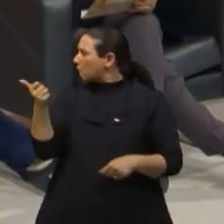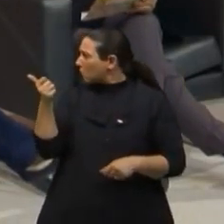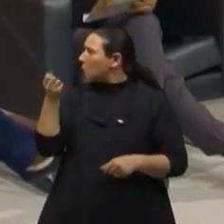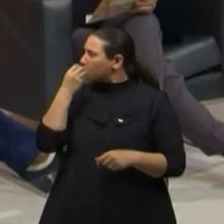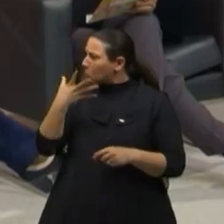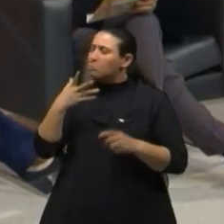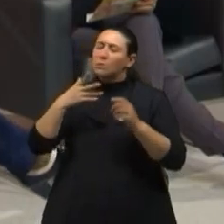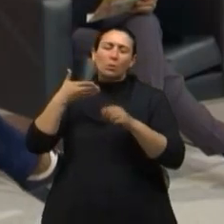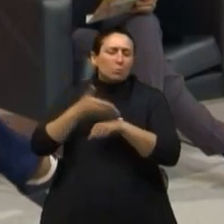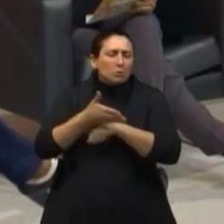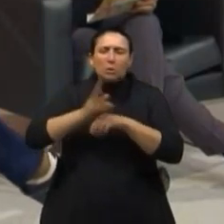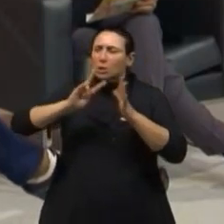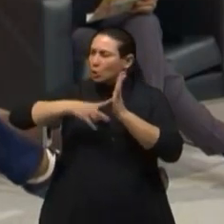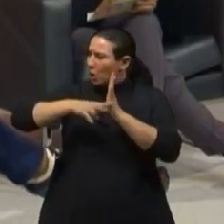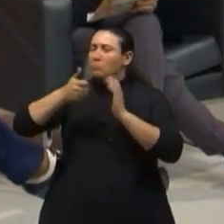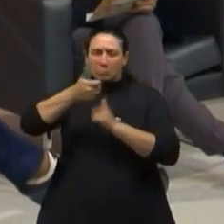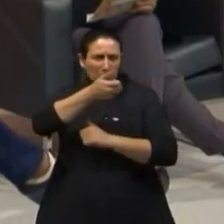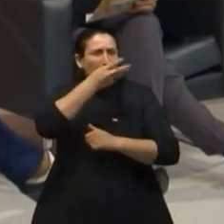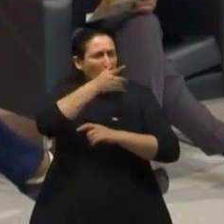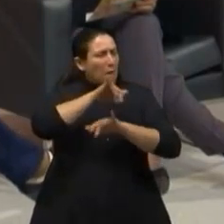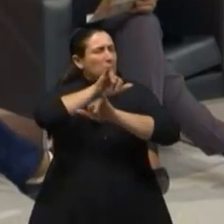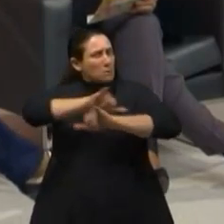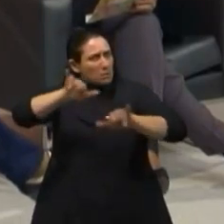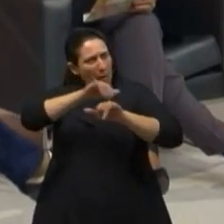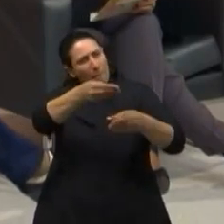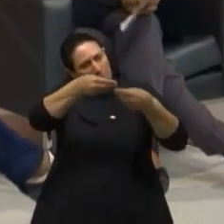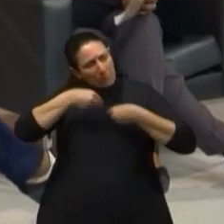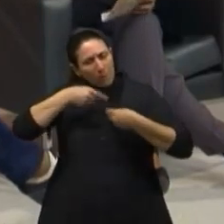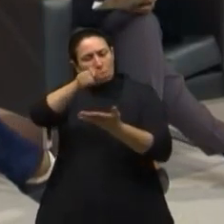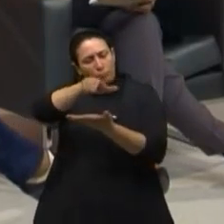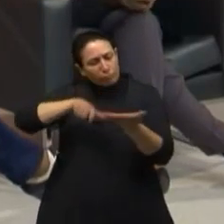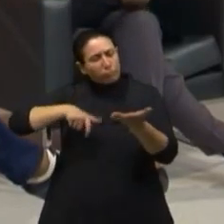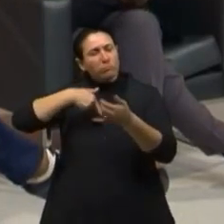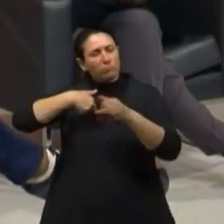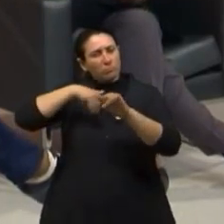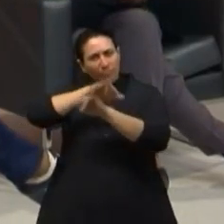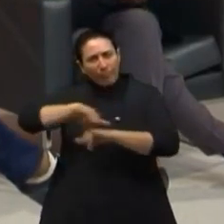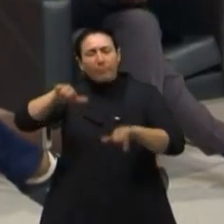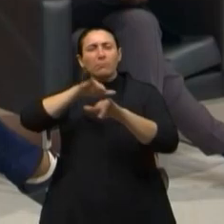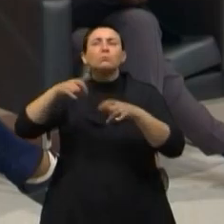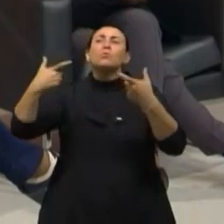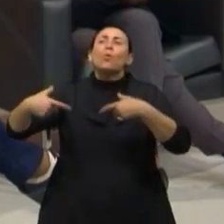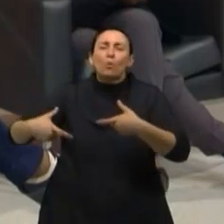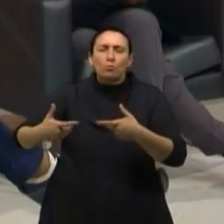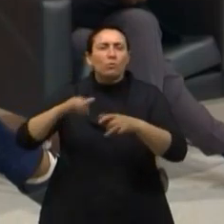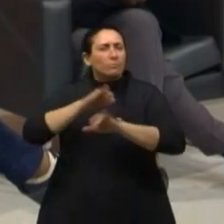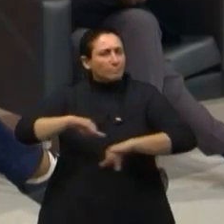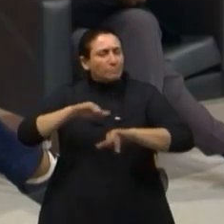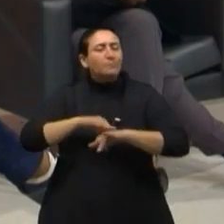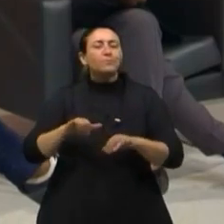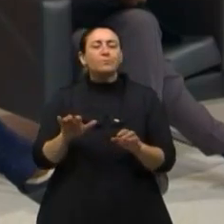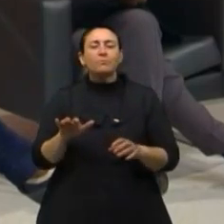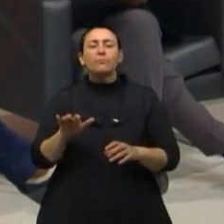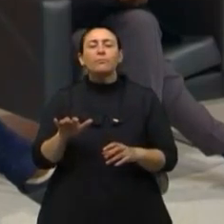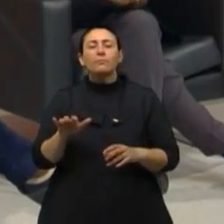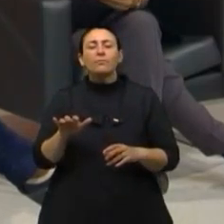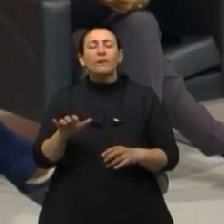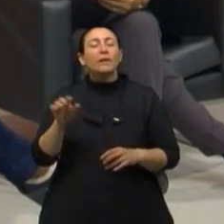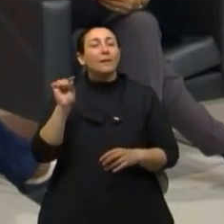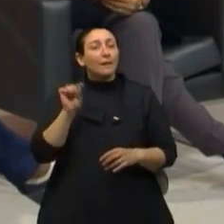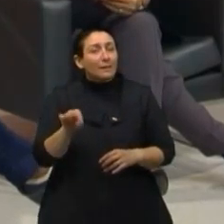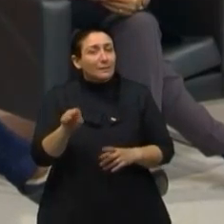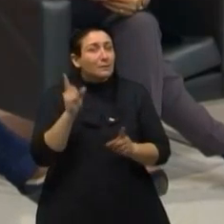participar a gente divulga aqui também se vocês mandarem pra gente quais onde é que tá acontecendo né Eh o caso é o seguinte esses